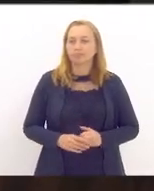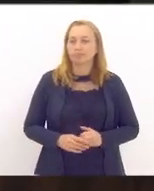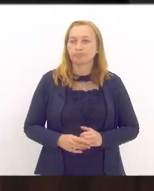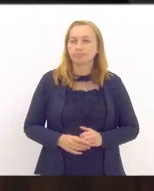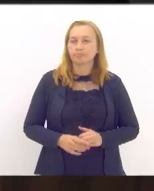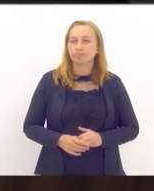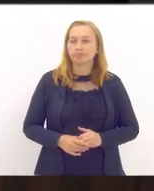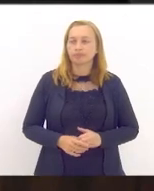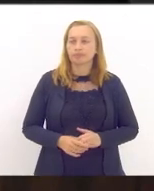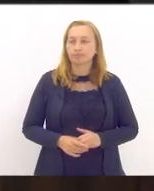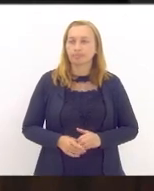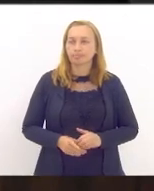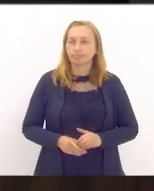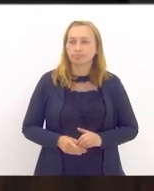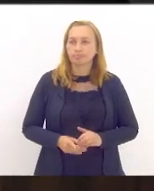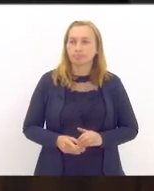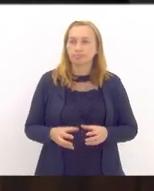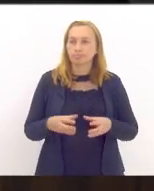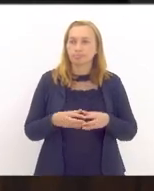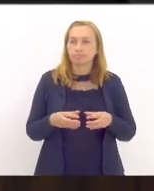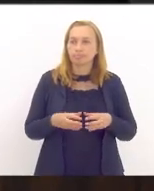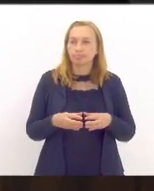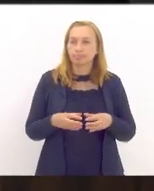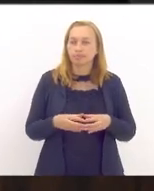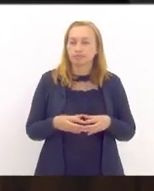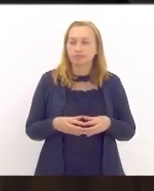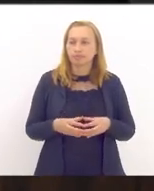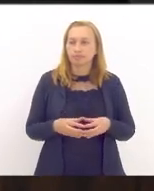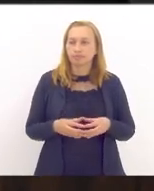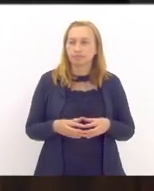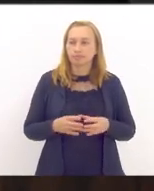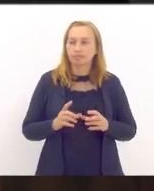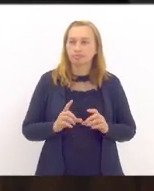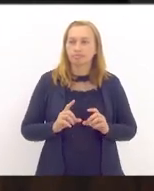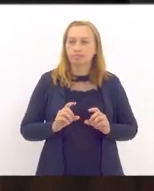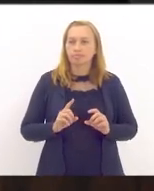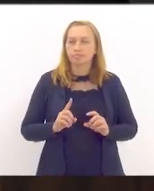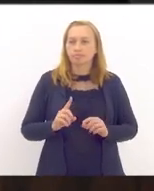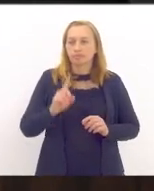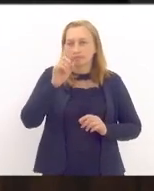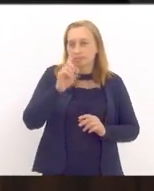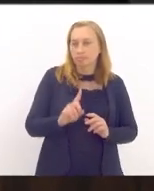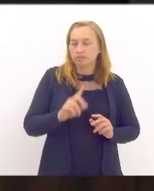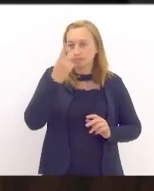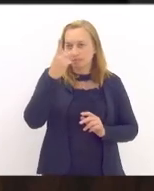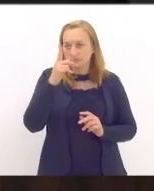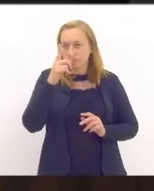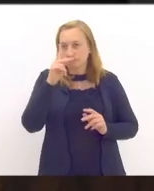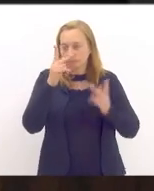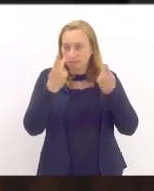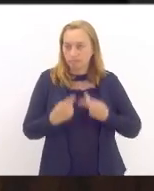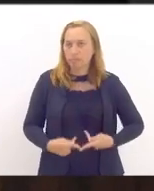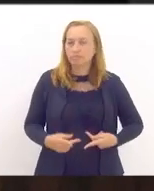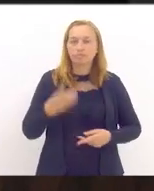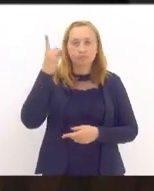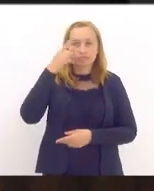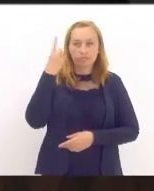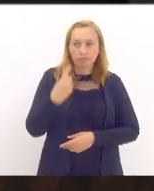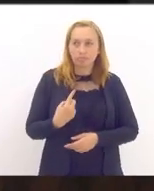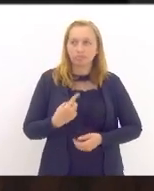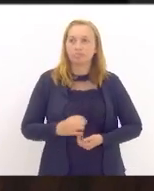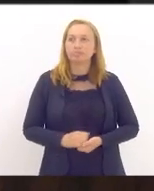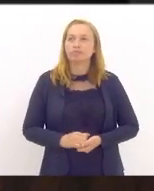com pela comissão de defesa de direitos humanos e cidadania deputada Dani Monteiro